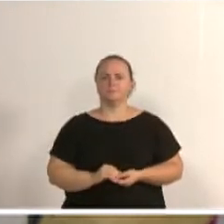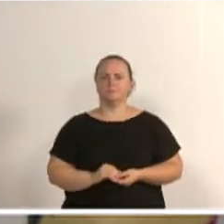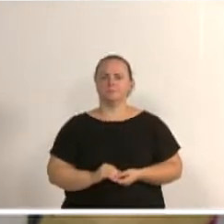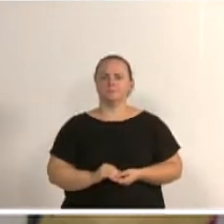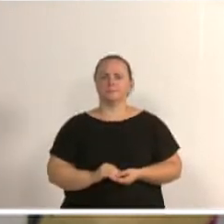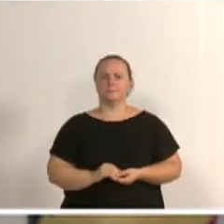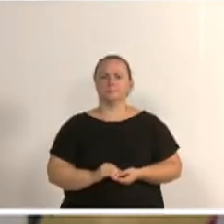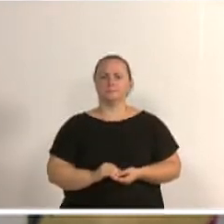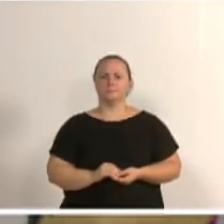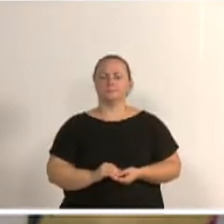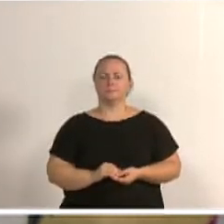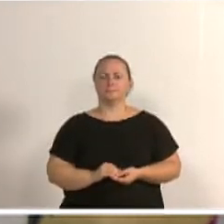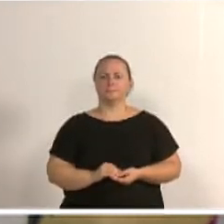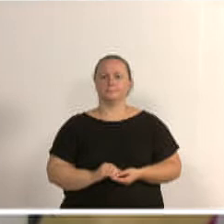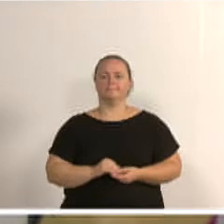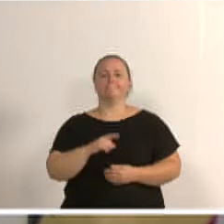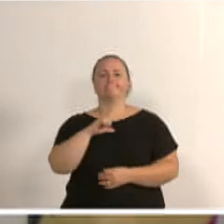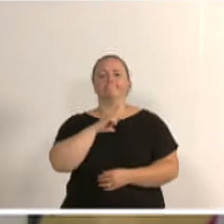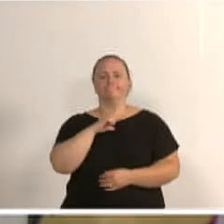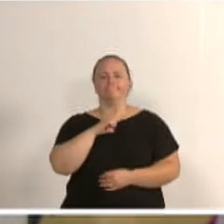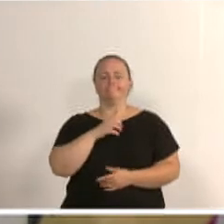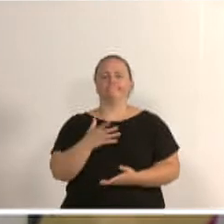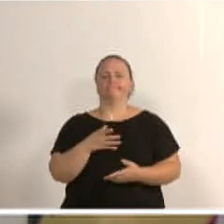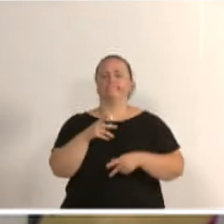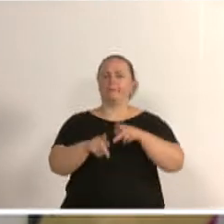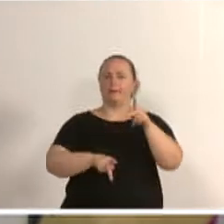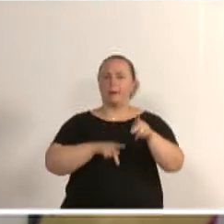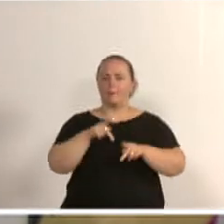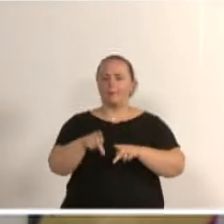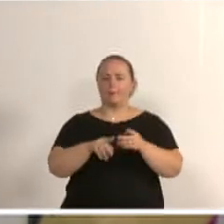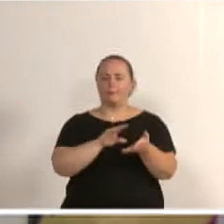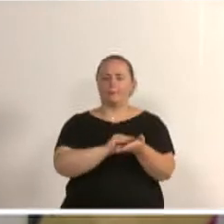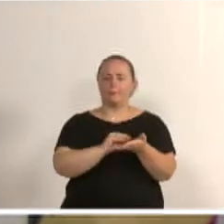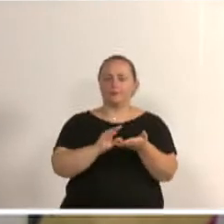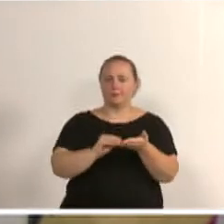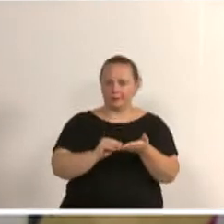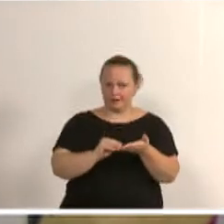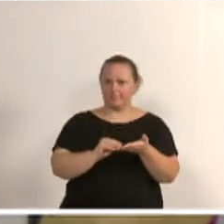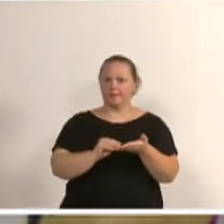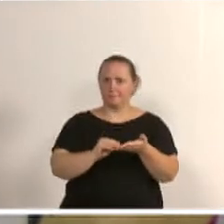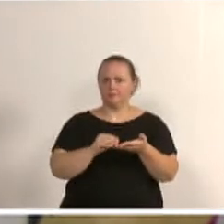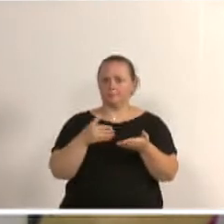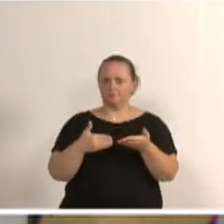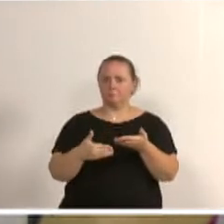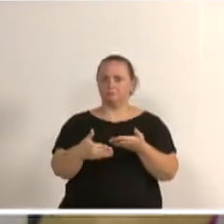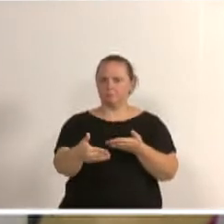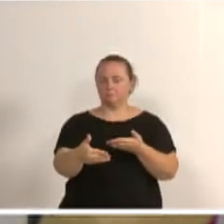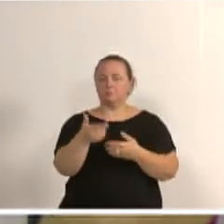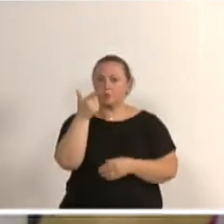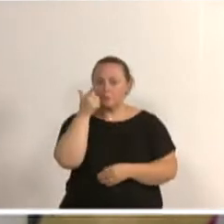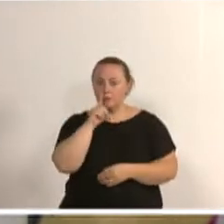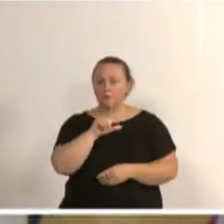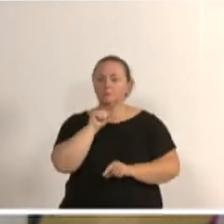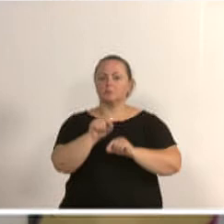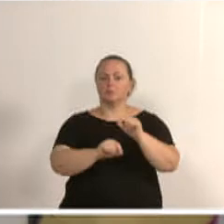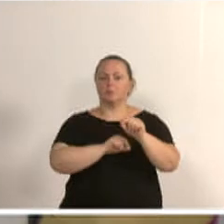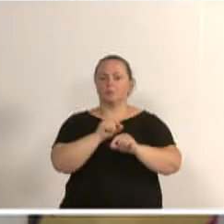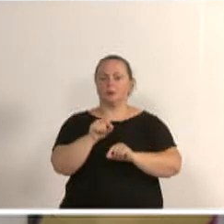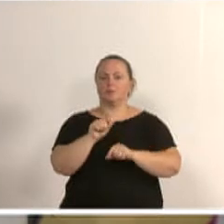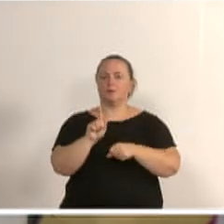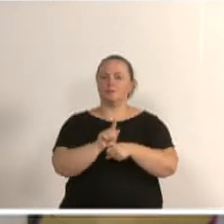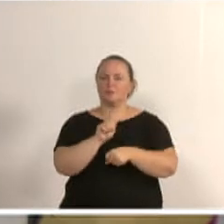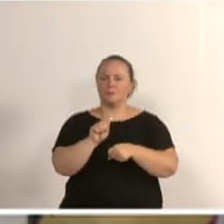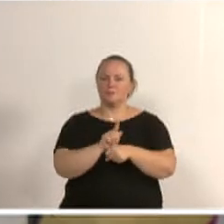Trazer para a população esses dados e fazer uma gestão